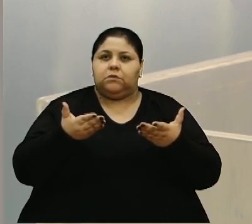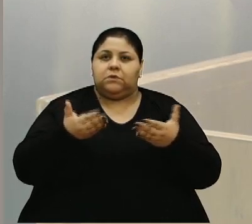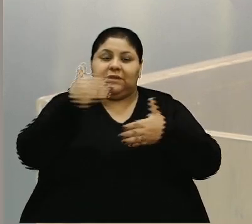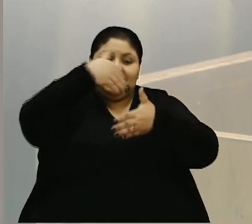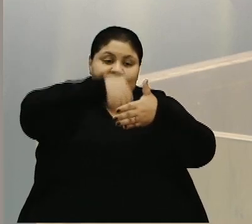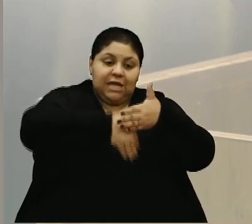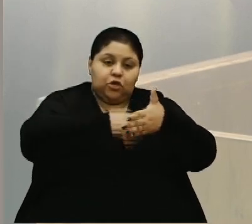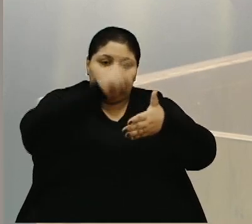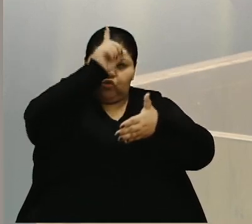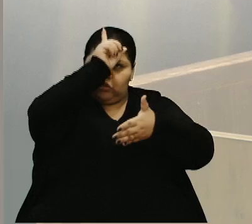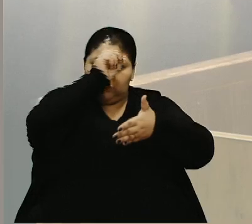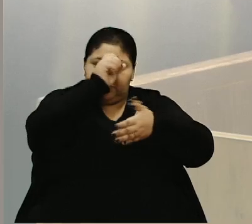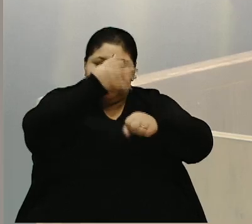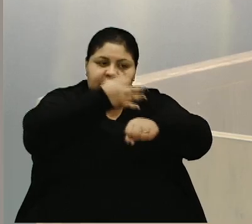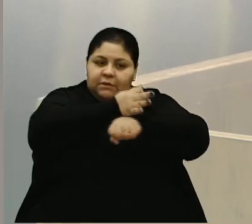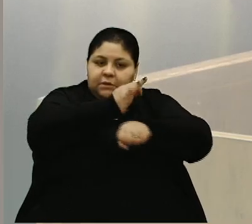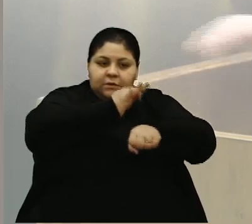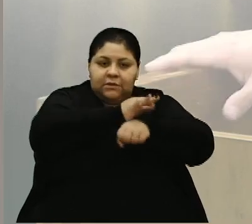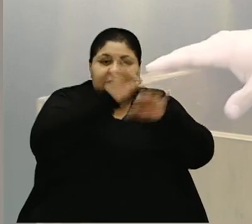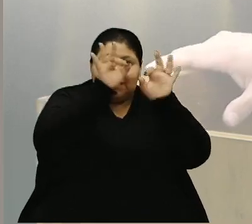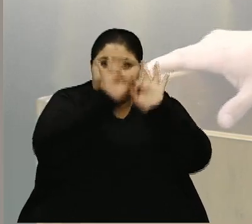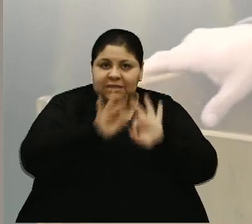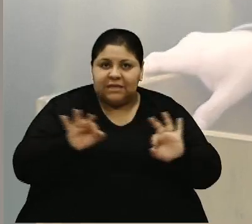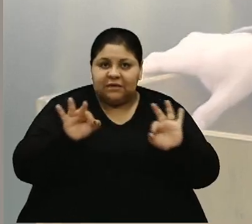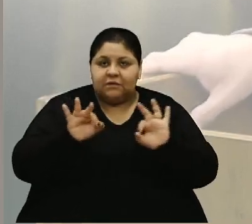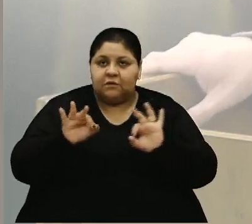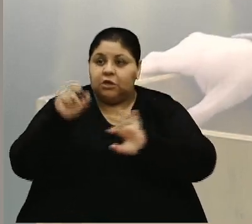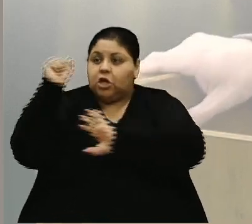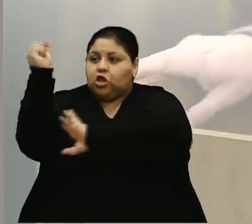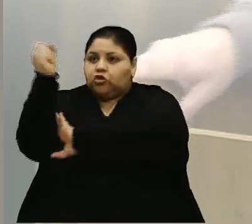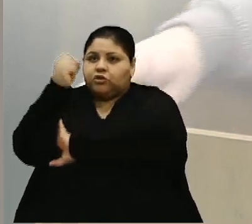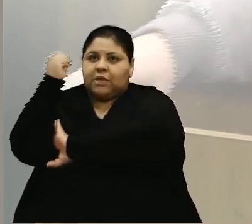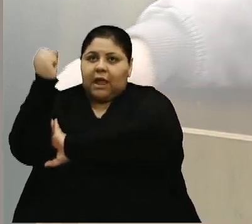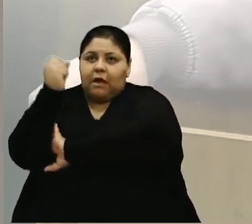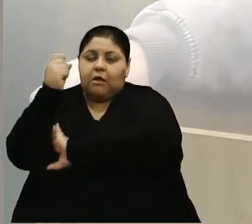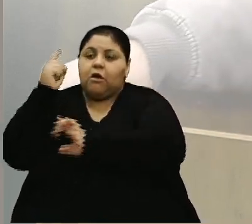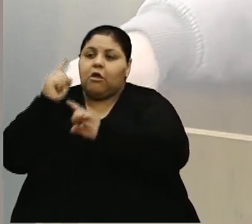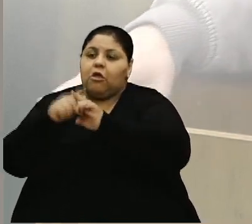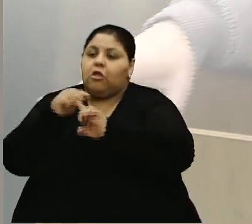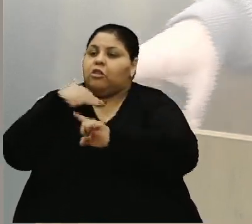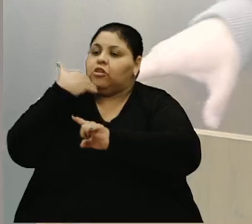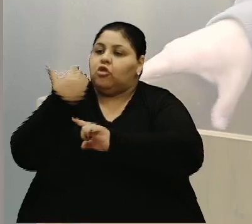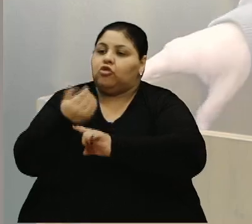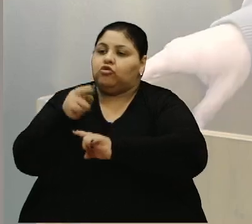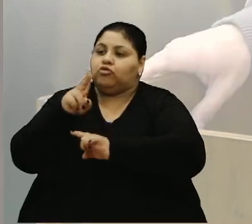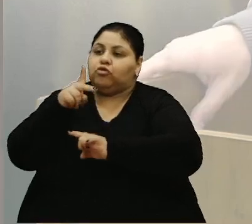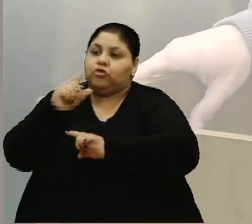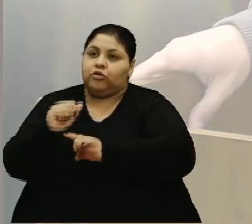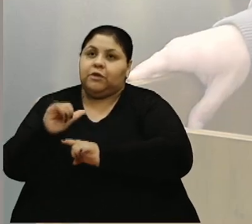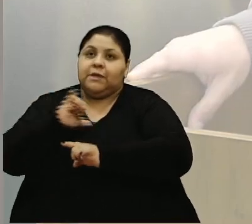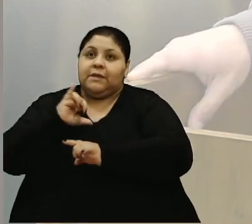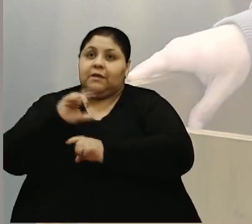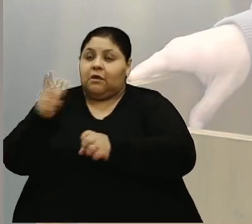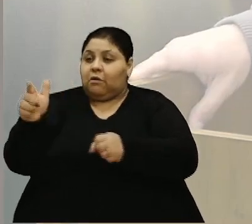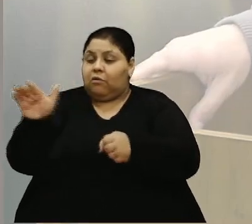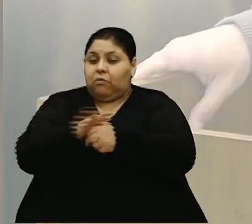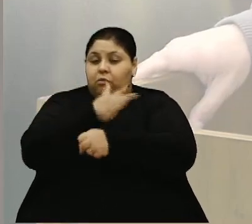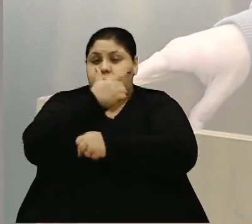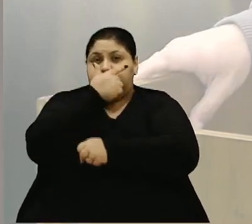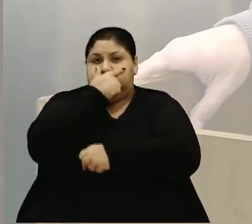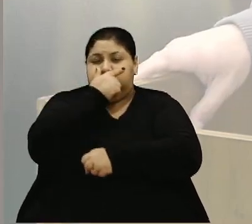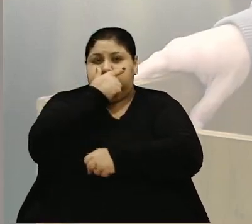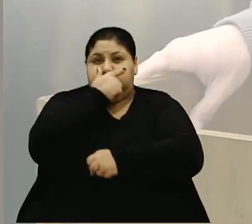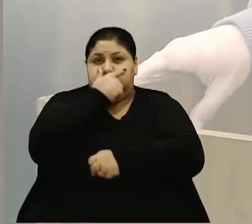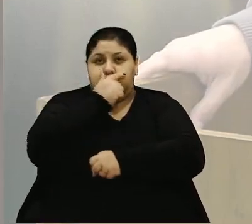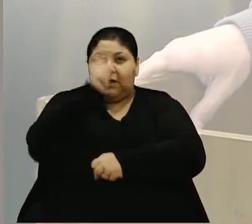campanha. É simples. E os graves, sim. Porque não adianta ir lá na UPA, tá um acúmulo de pessoas, é gente se babando,